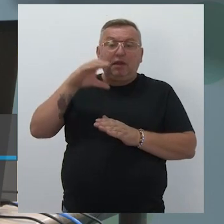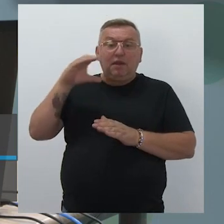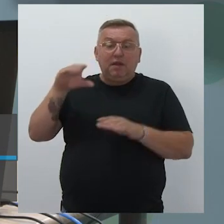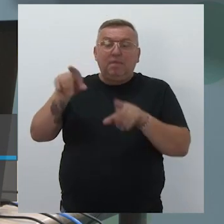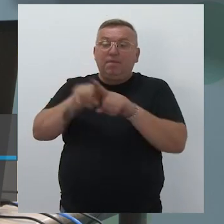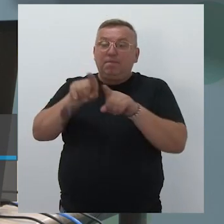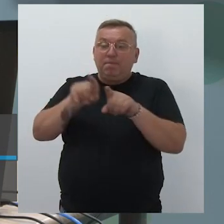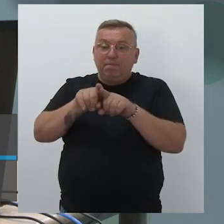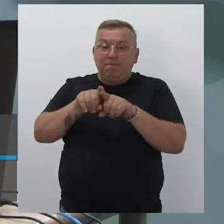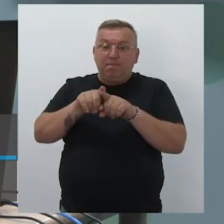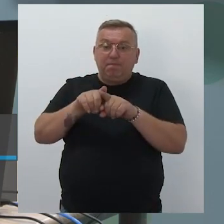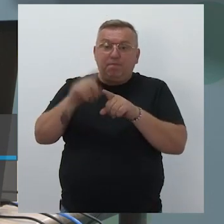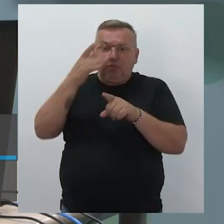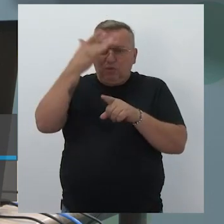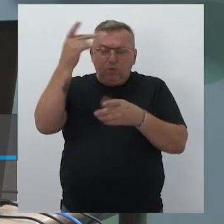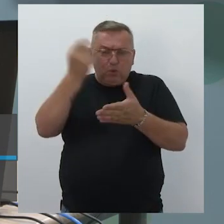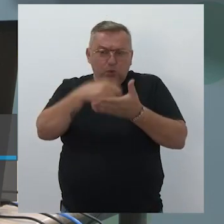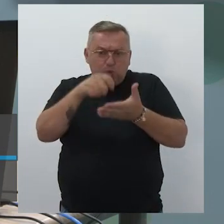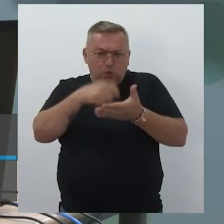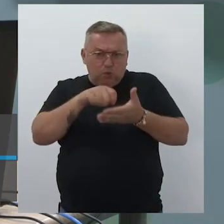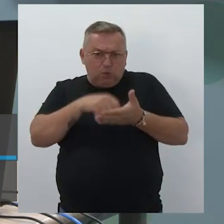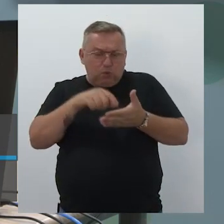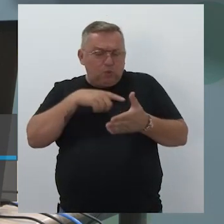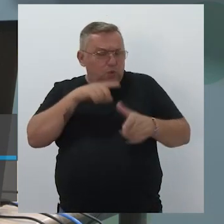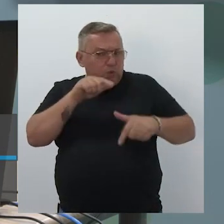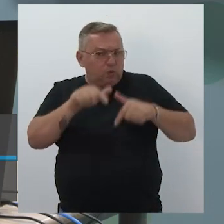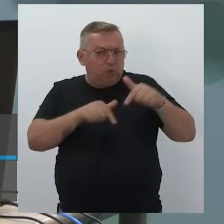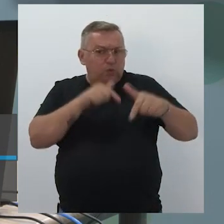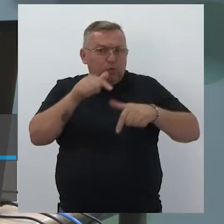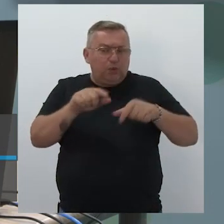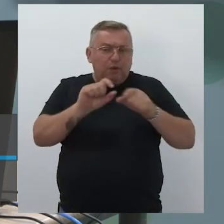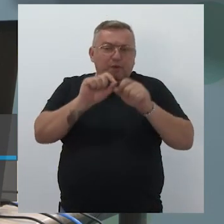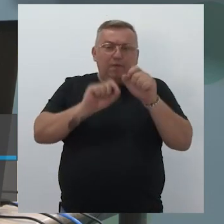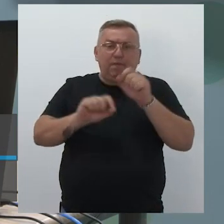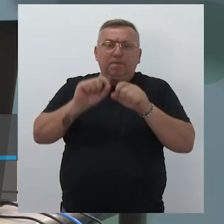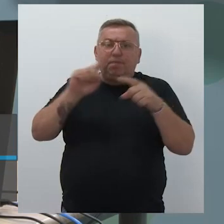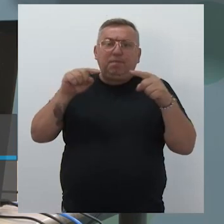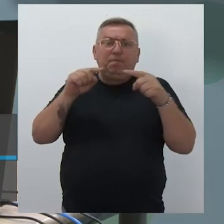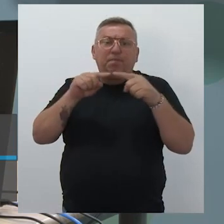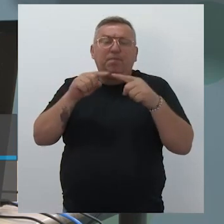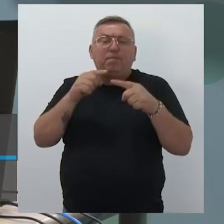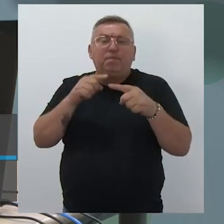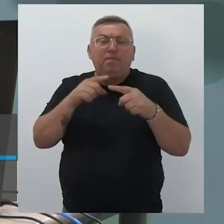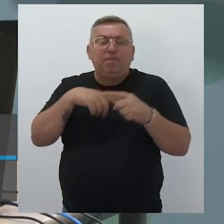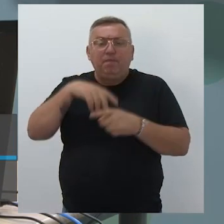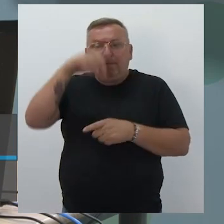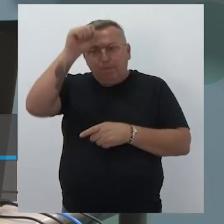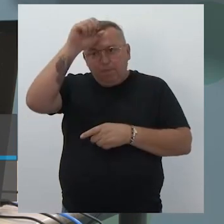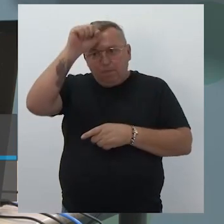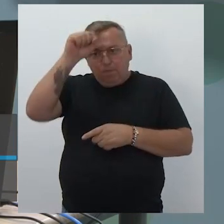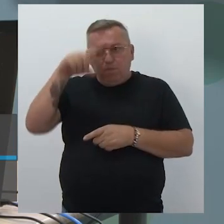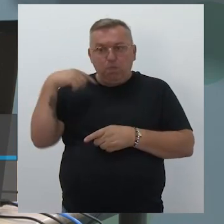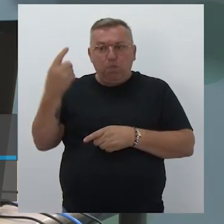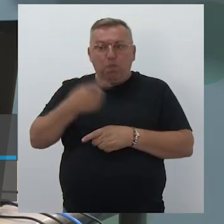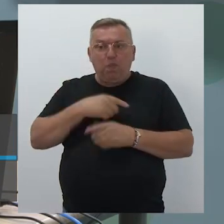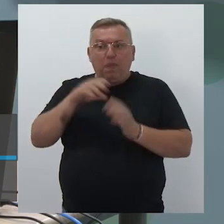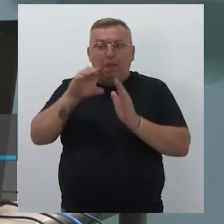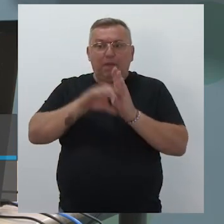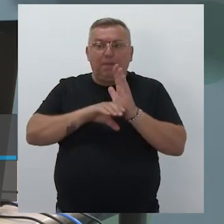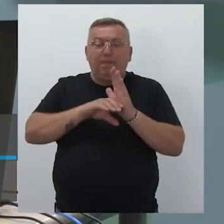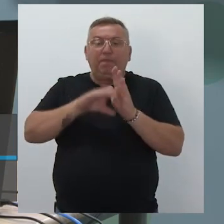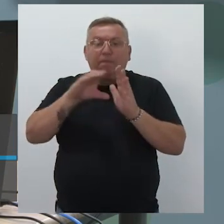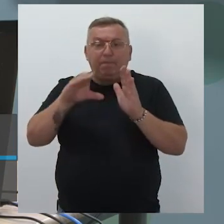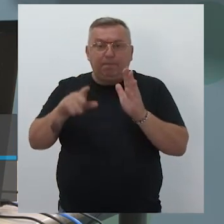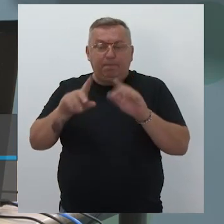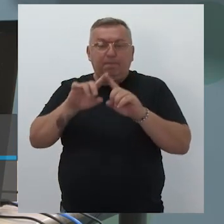redatores tiveram todo o trabalho, né, de compor os objetos de aprendizagem do nosso currículo.